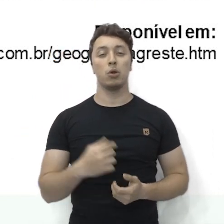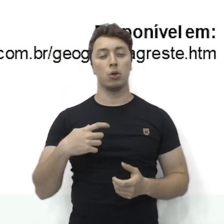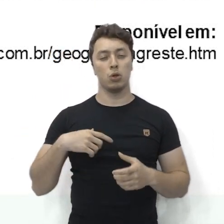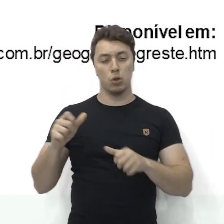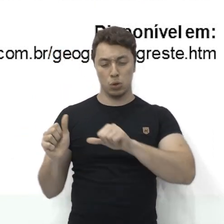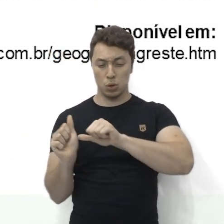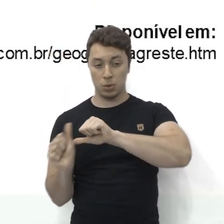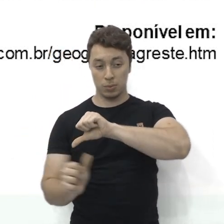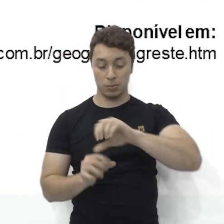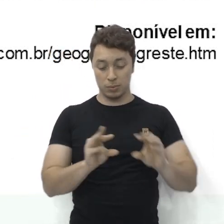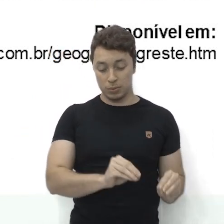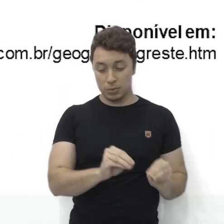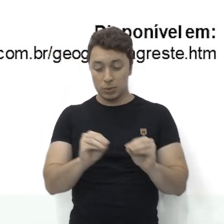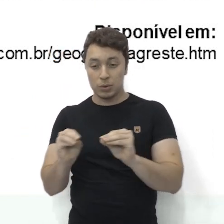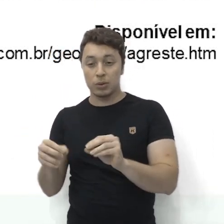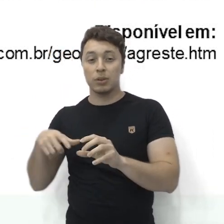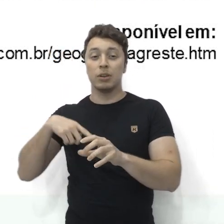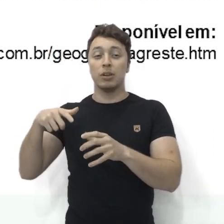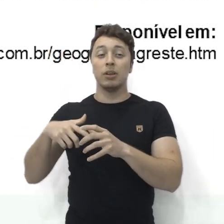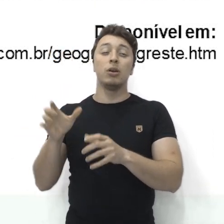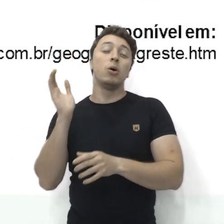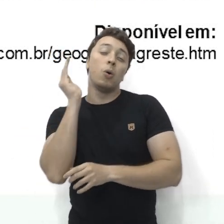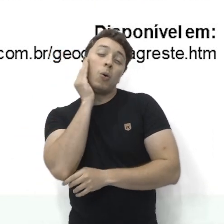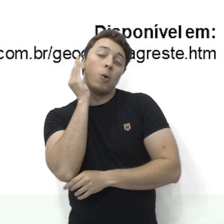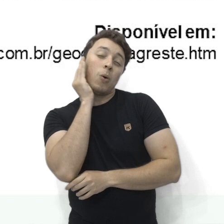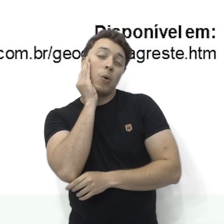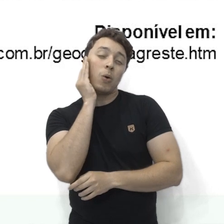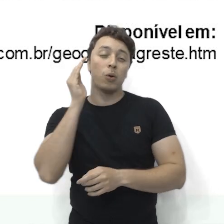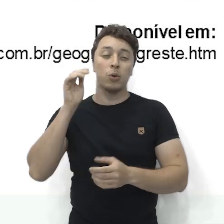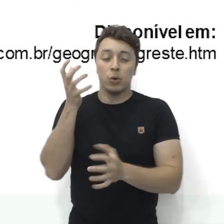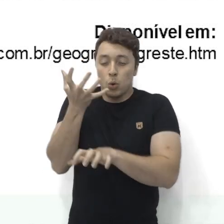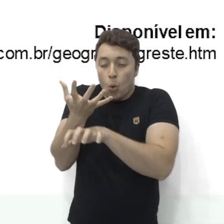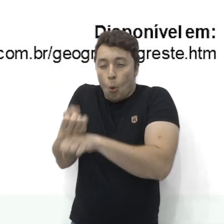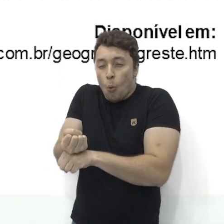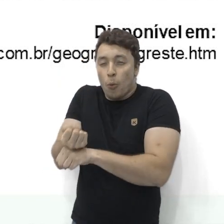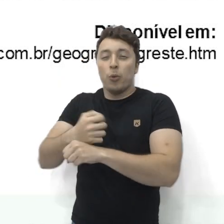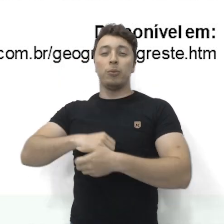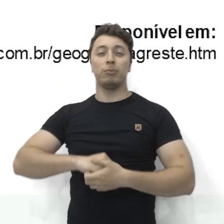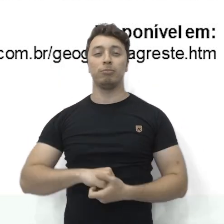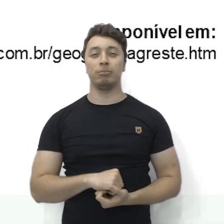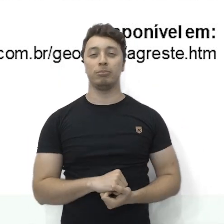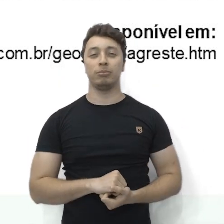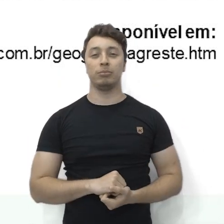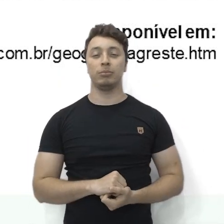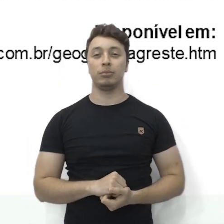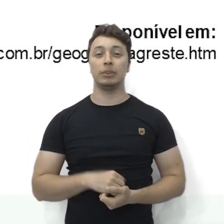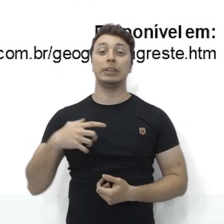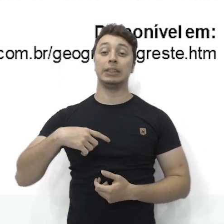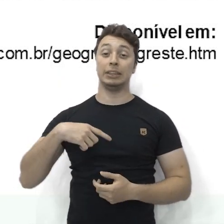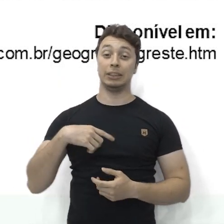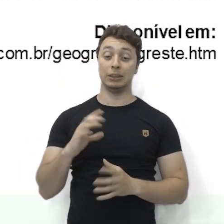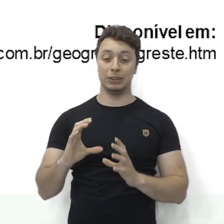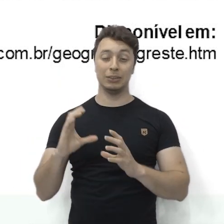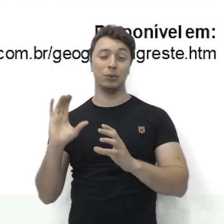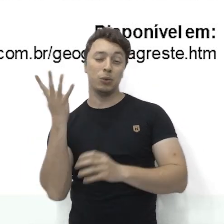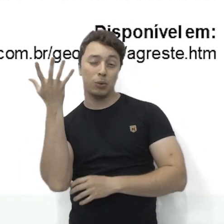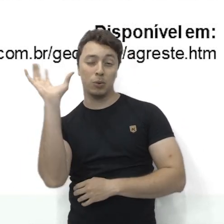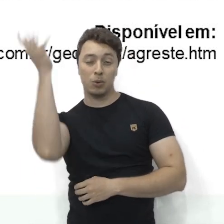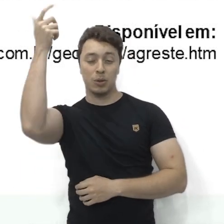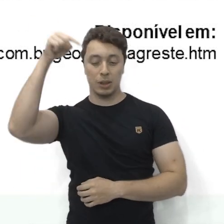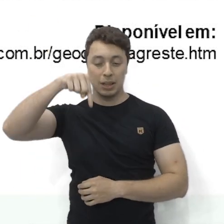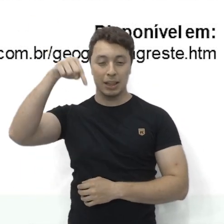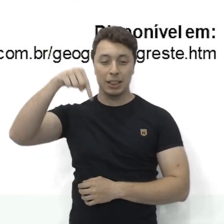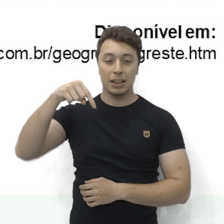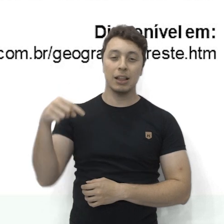entre a zona da mata e o sertão. O clima predominante é o semiárido, sendo uma